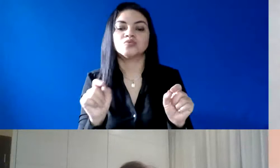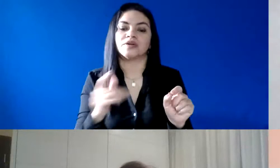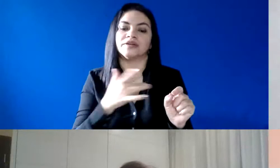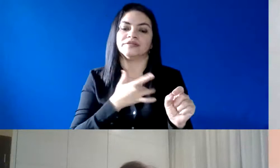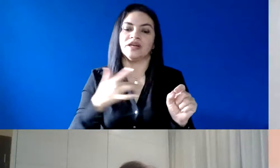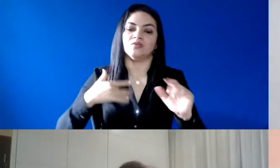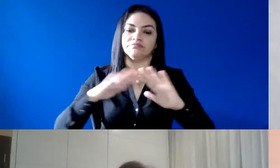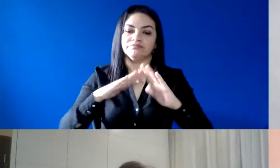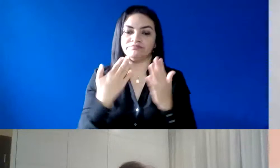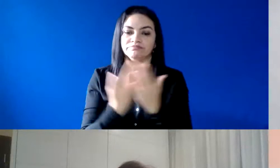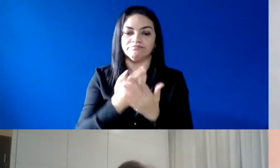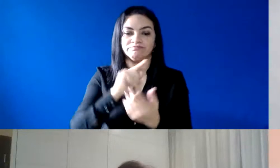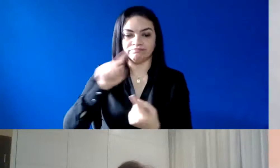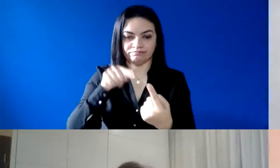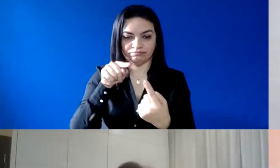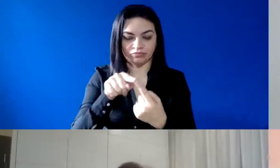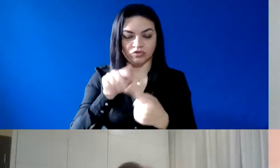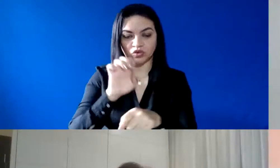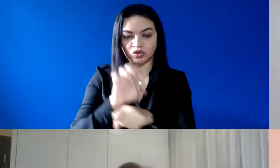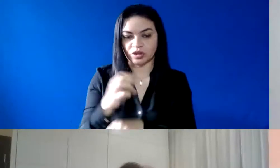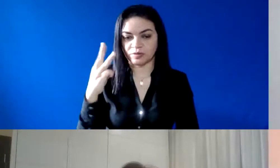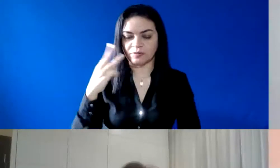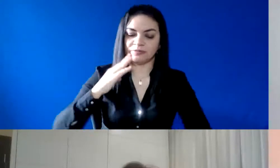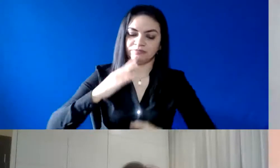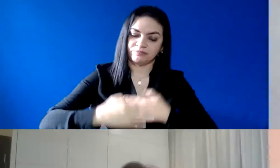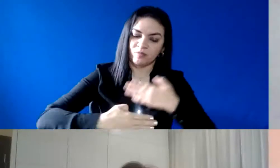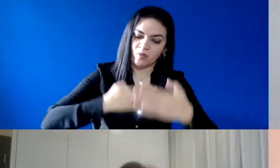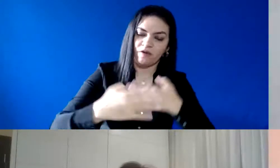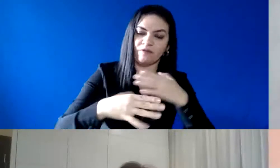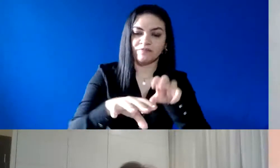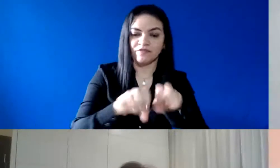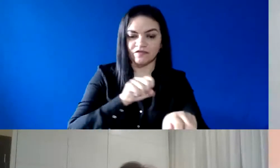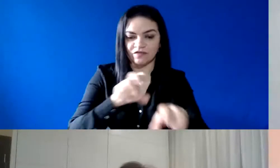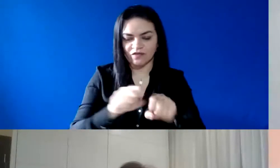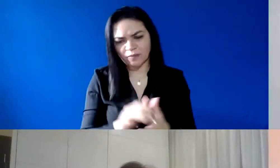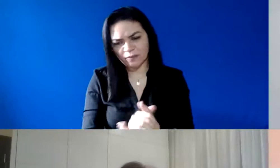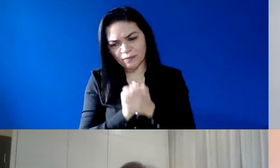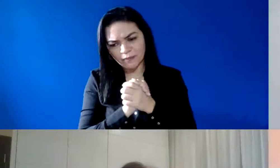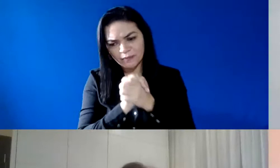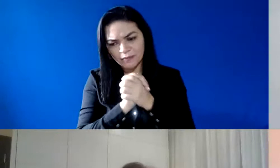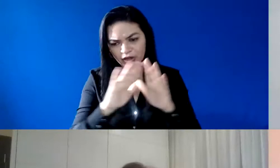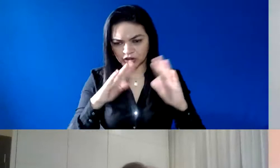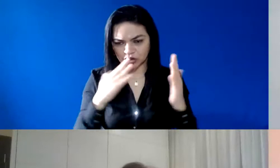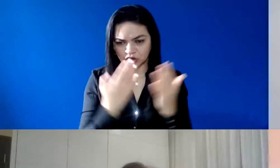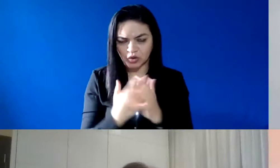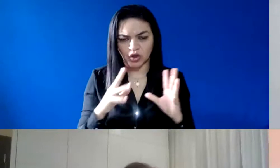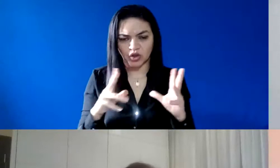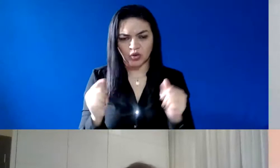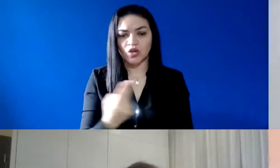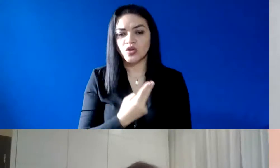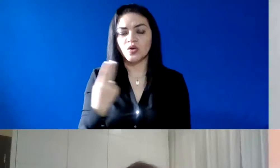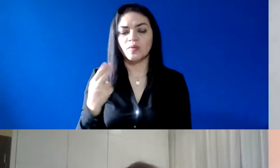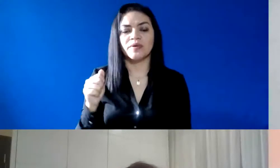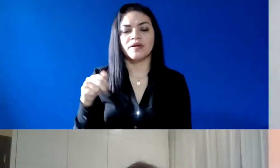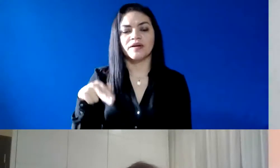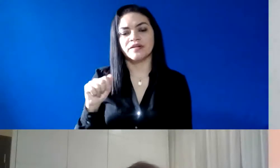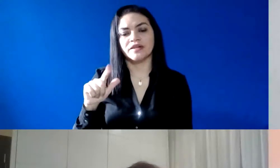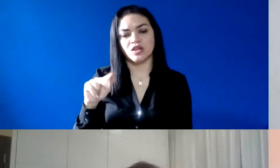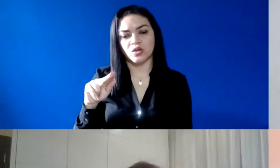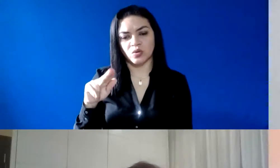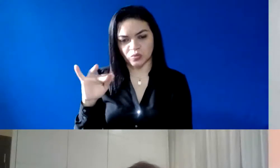Estado do Maranhão está trazendo esse processo de formação. Parabenizo toda a escola, em nome de Ana Lúcia, em nome de Ananda,